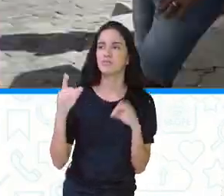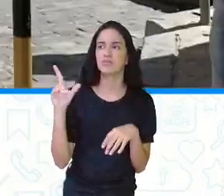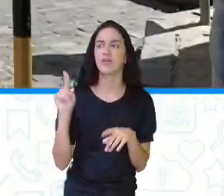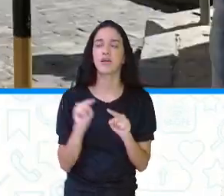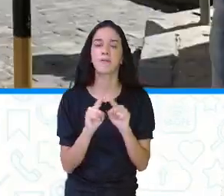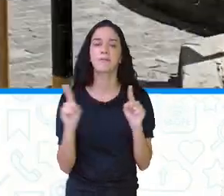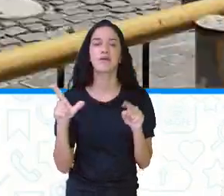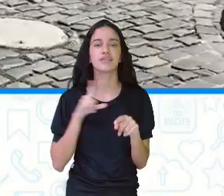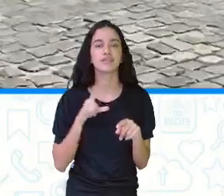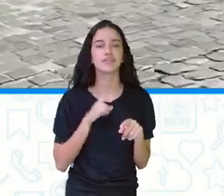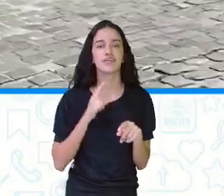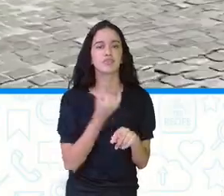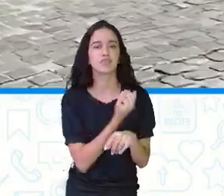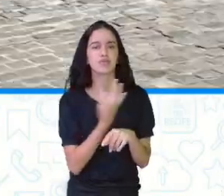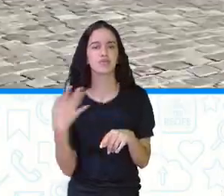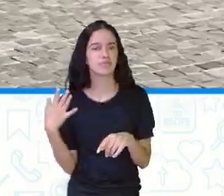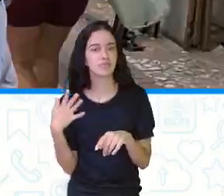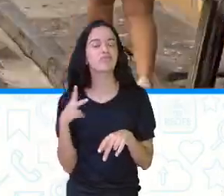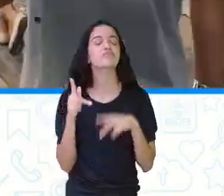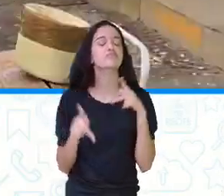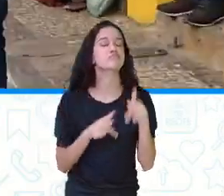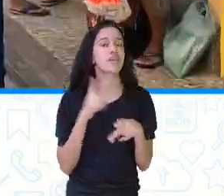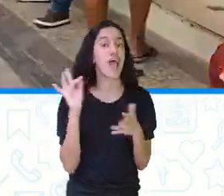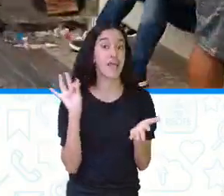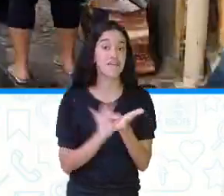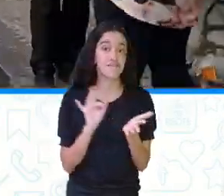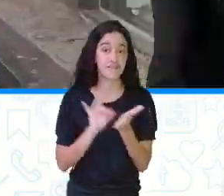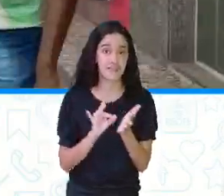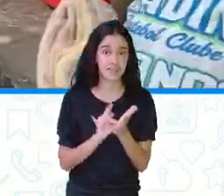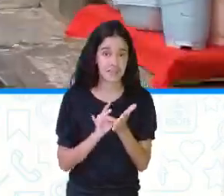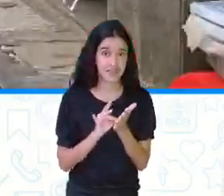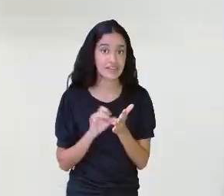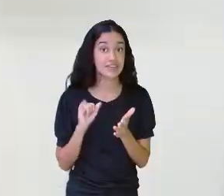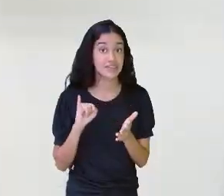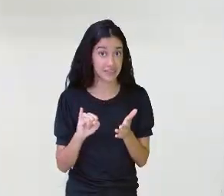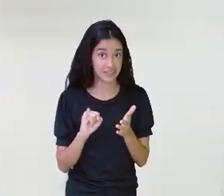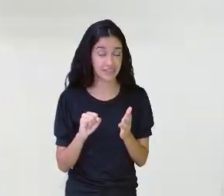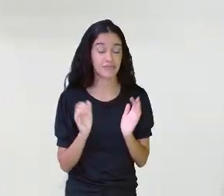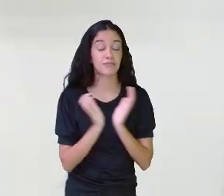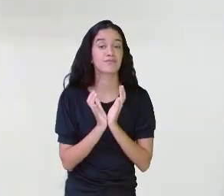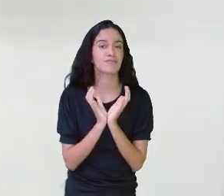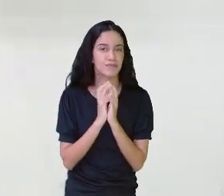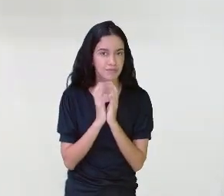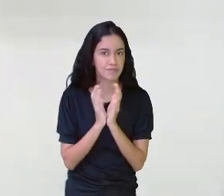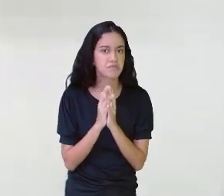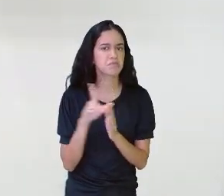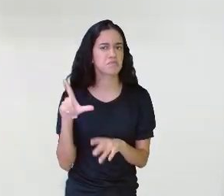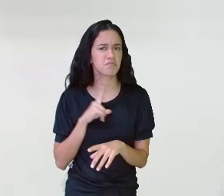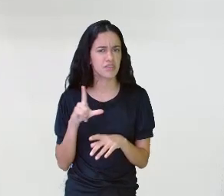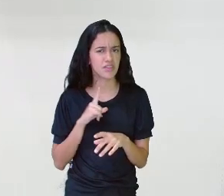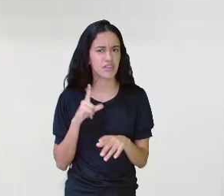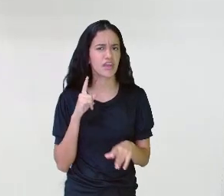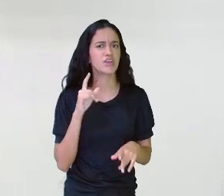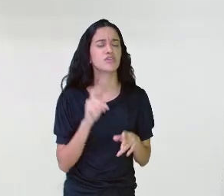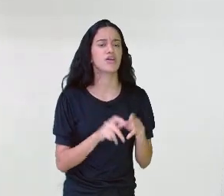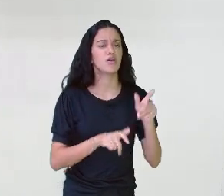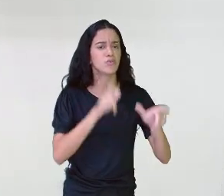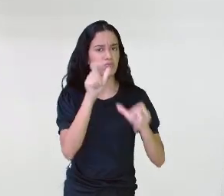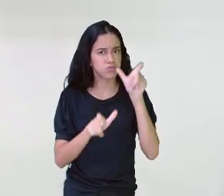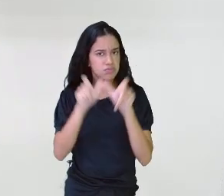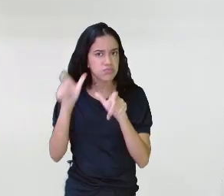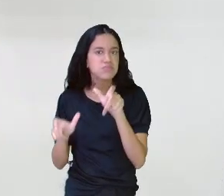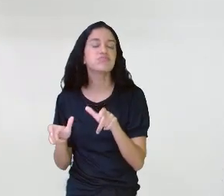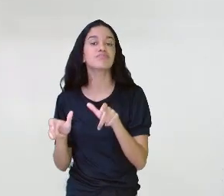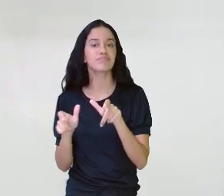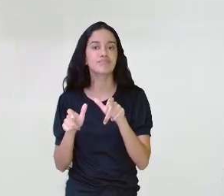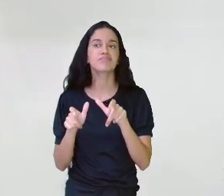grande quantidade de habitantes. Isso é verdade, viu? Se a gente falar por Recife, tem muita gente mesmo.